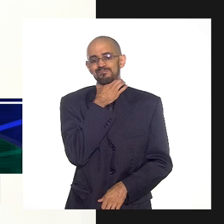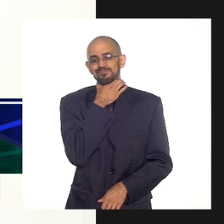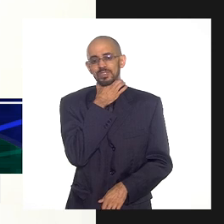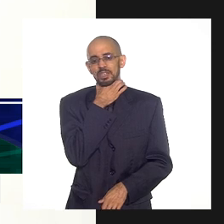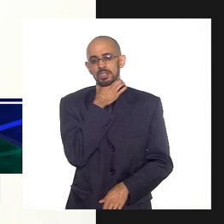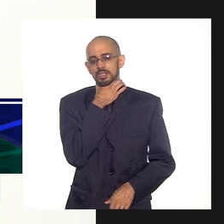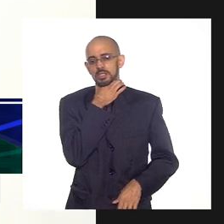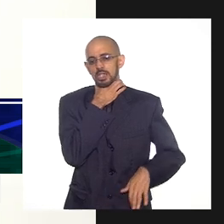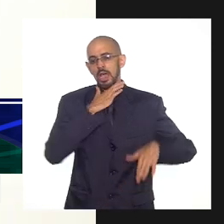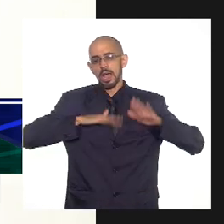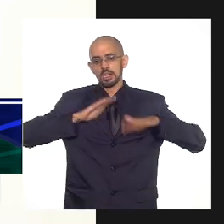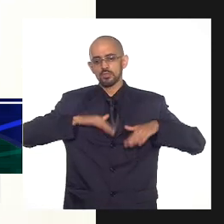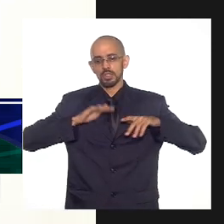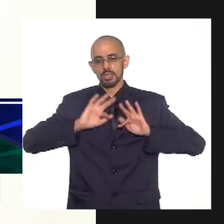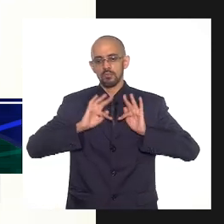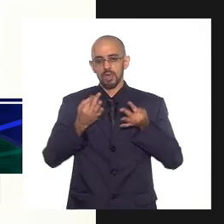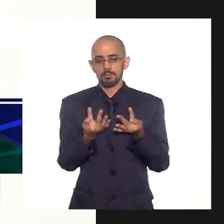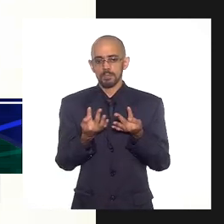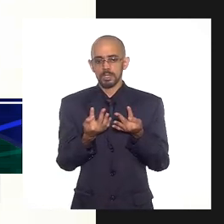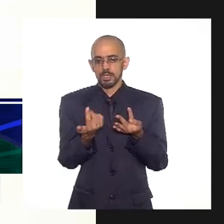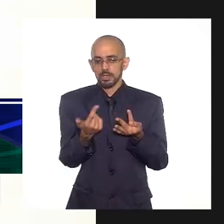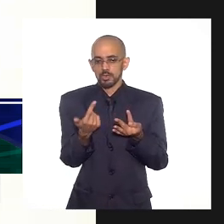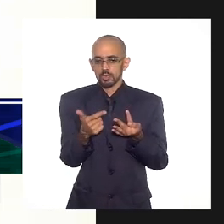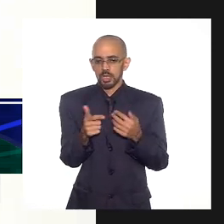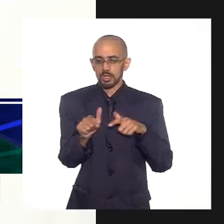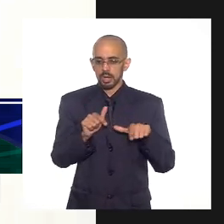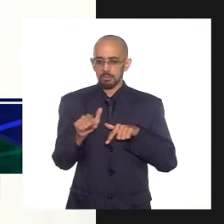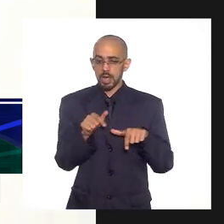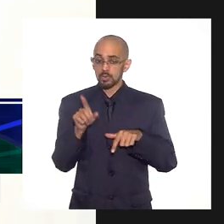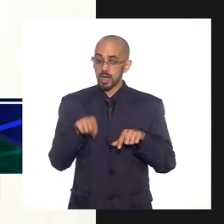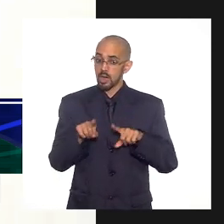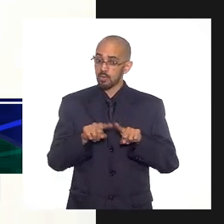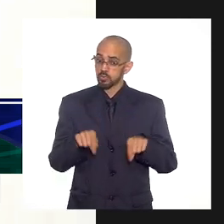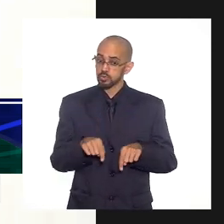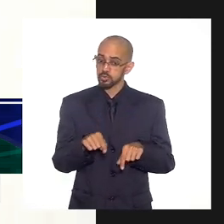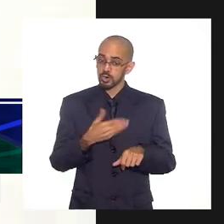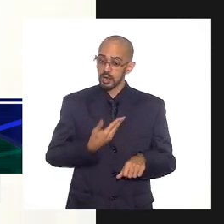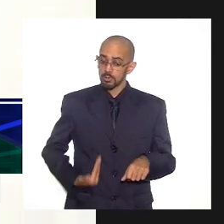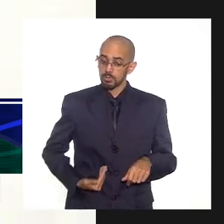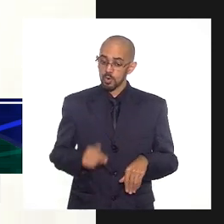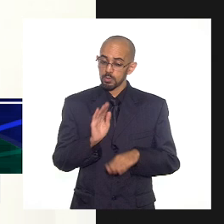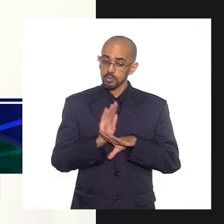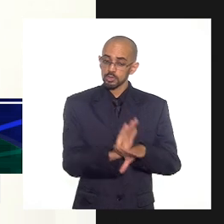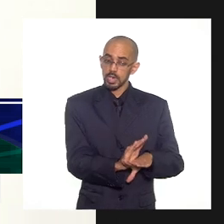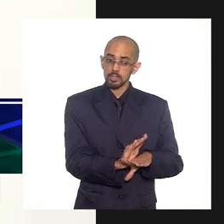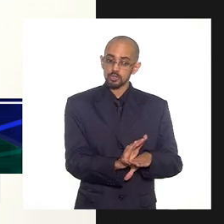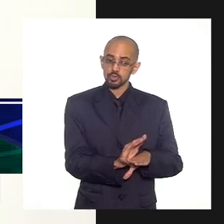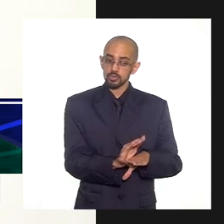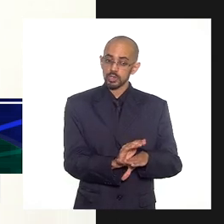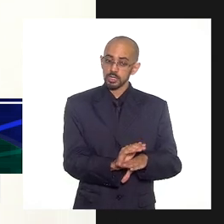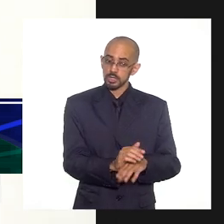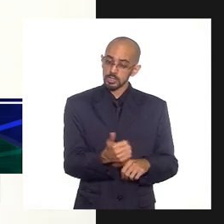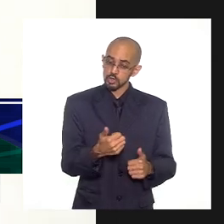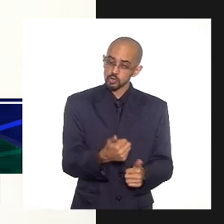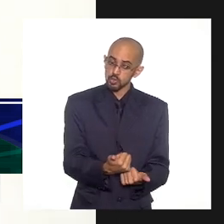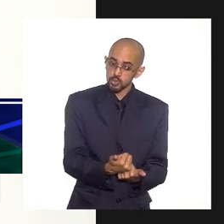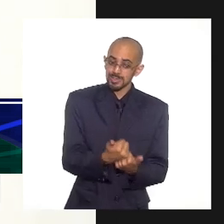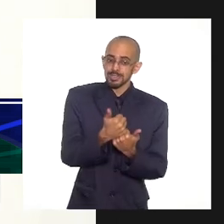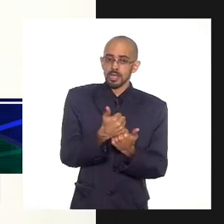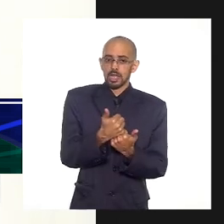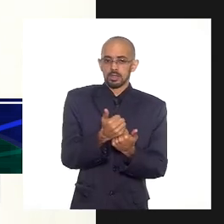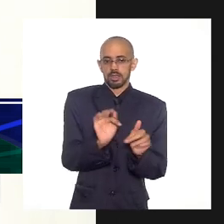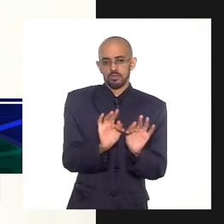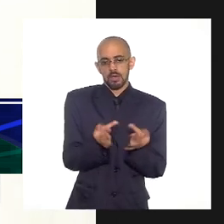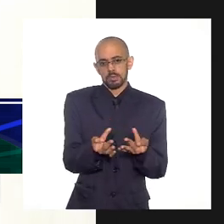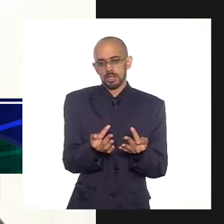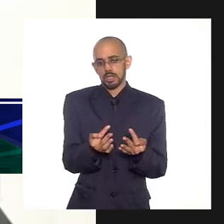os familiares que estão desempregados, é o servidor público. Então, é mais do que justo, mais do que necessário, né, aumentar para